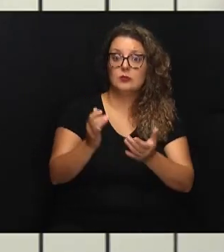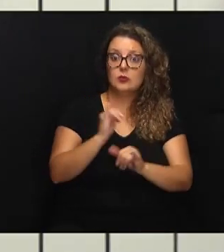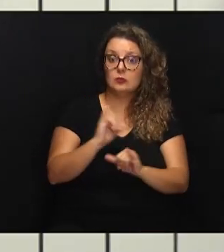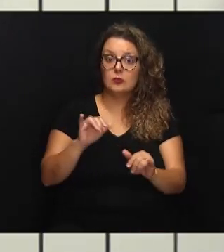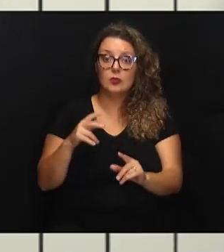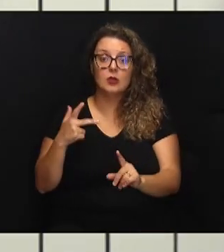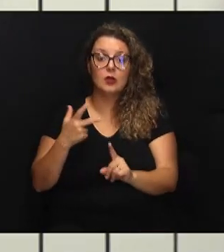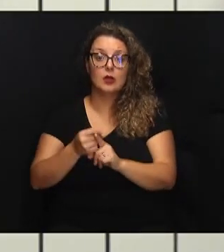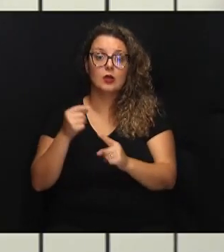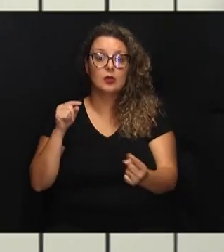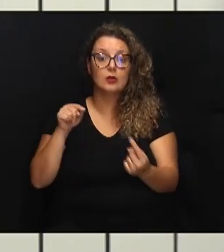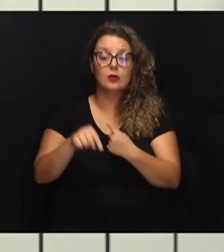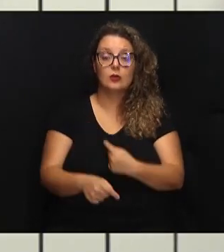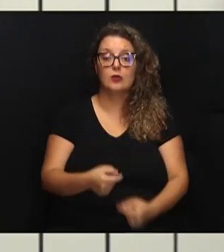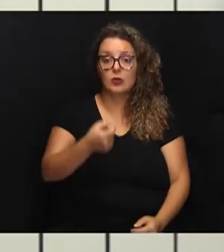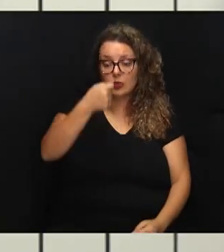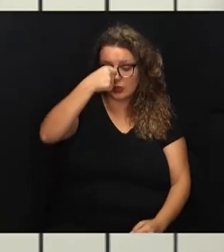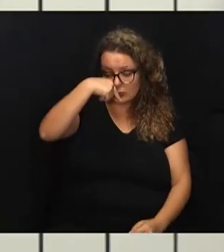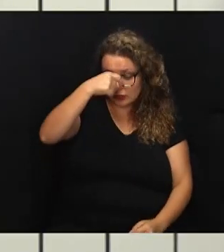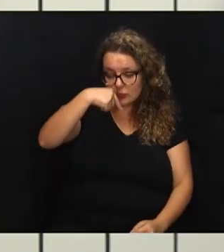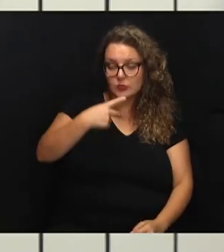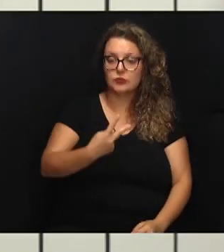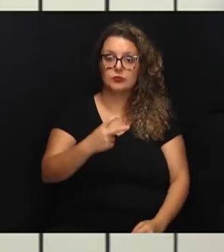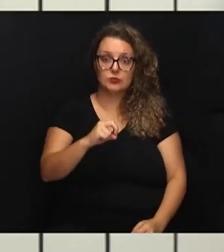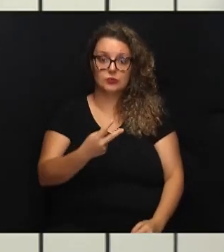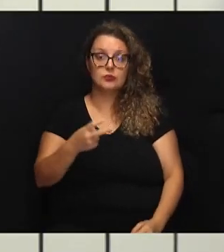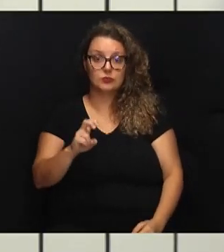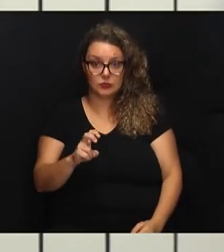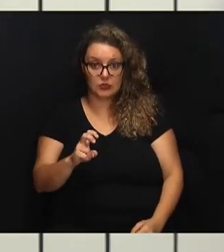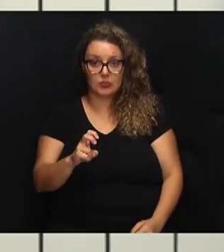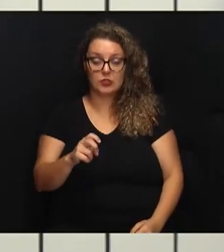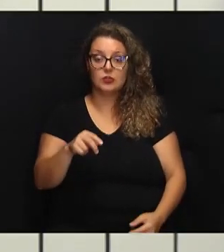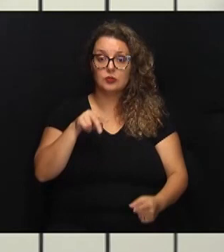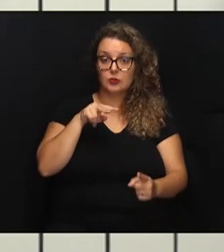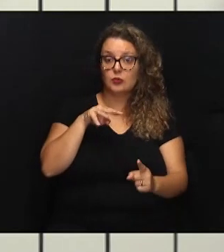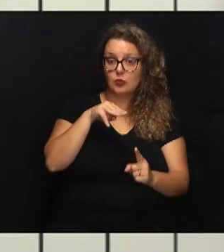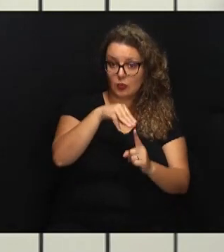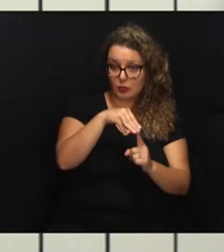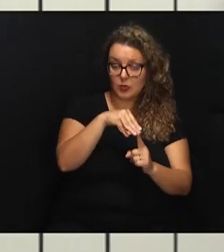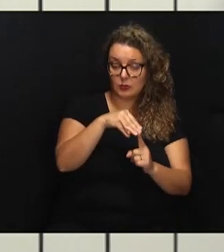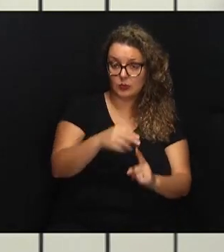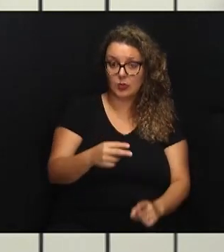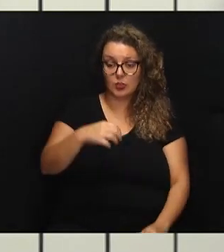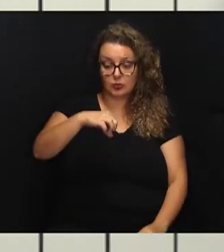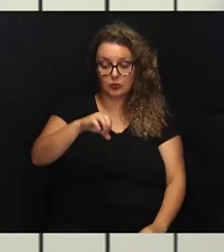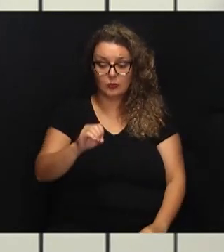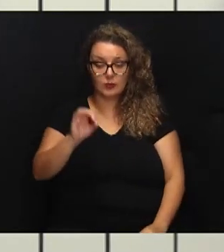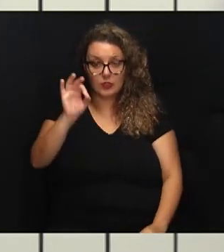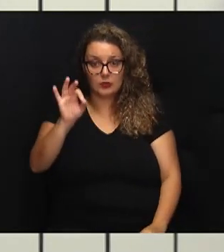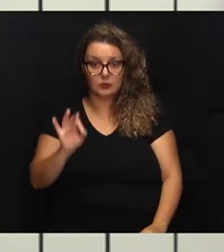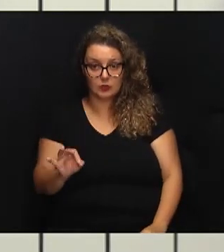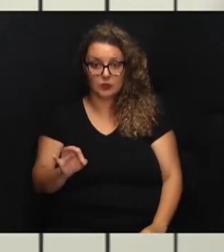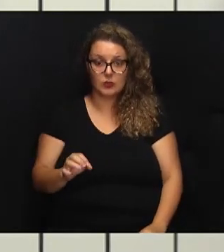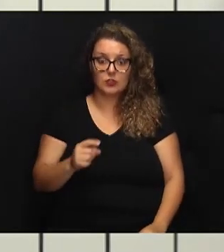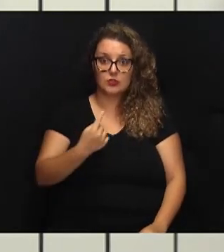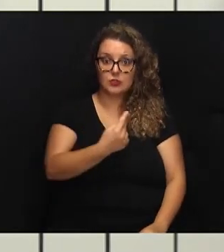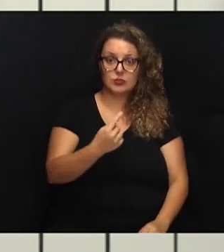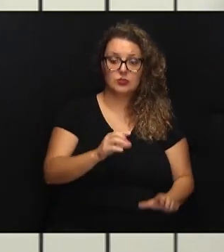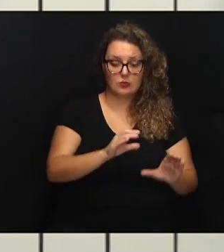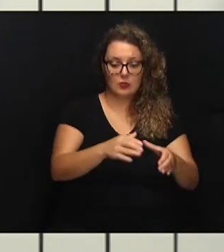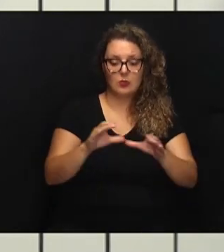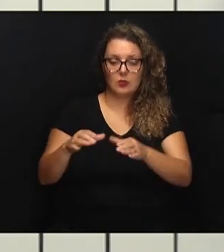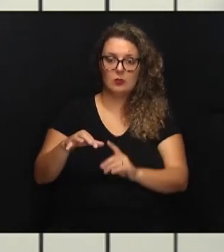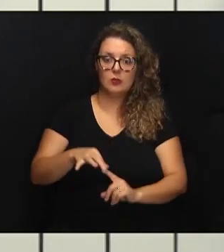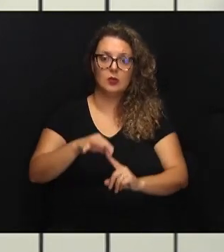vacinação contra a gripe de 2025 e a meta aí é atingir 90% de cada grupo